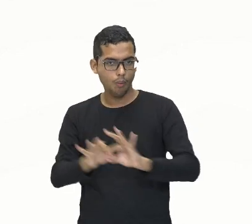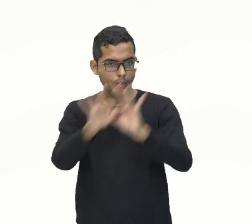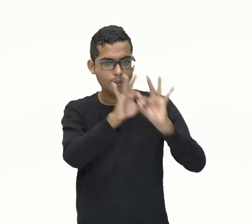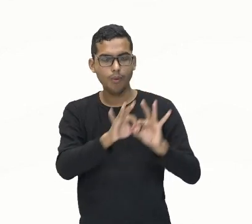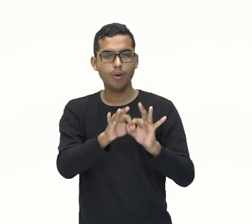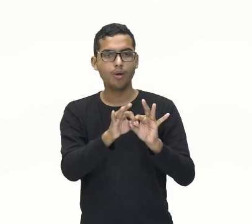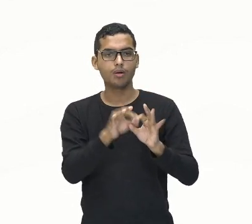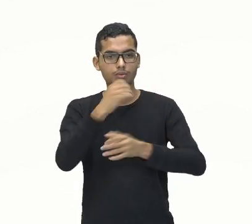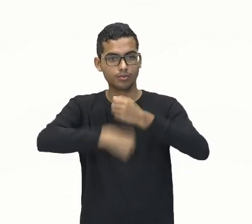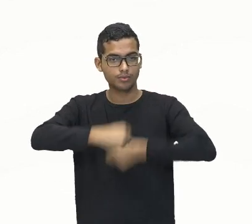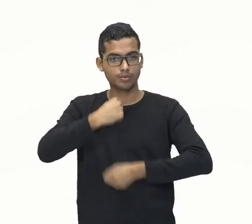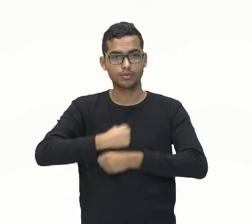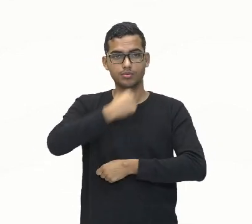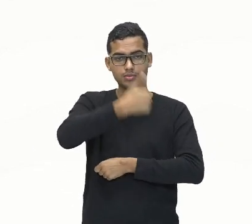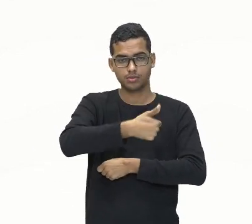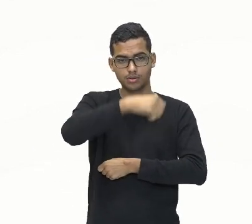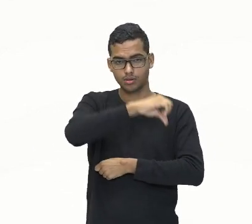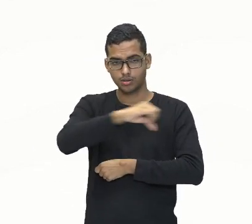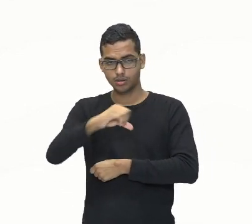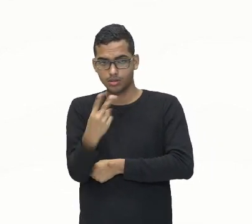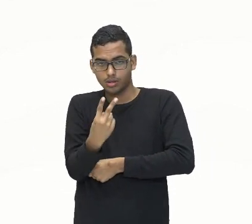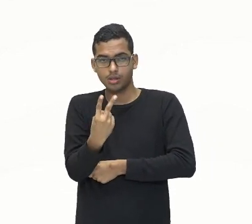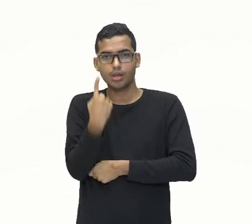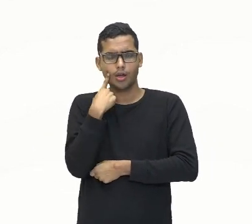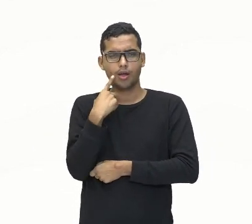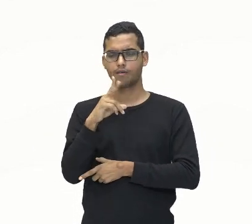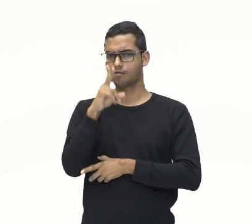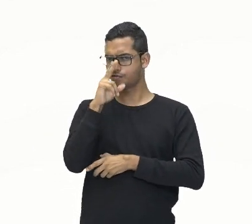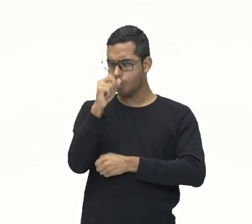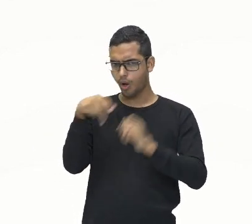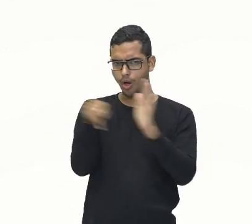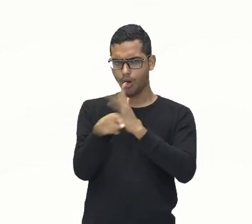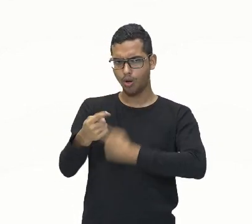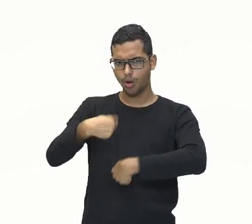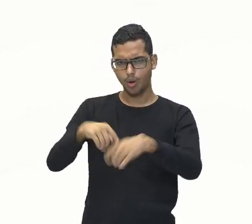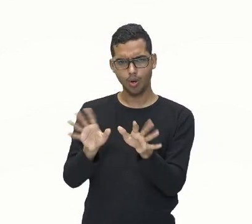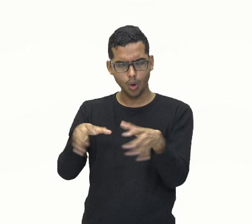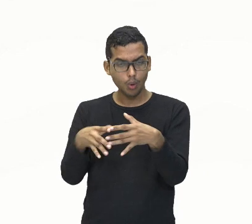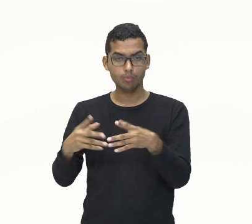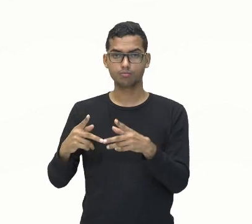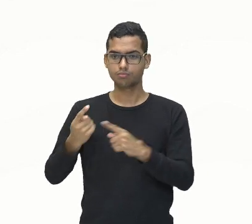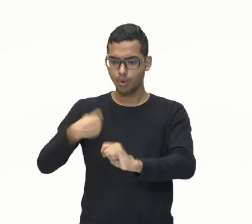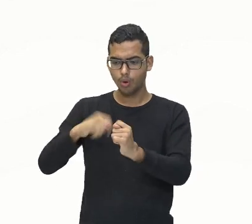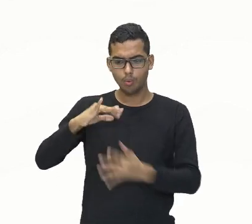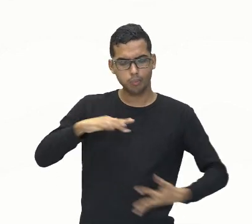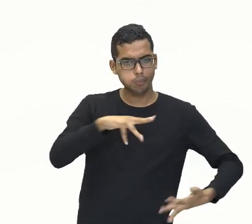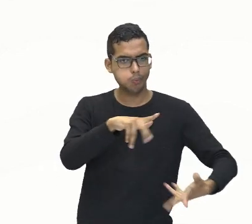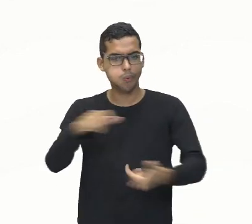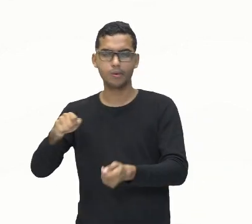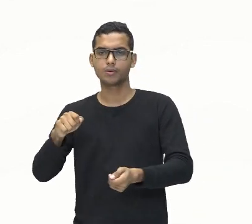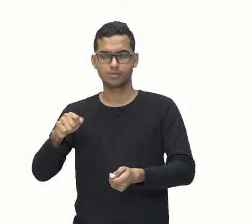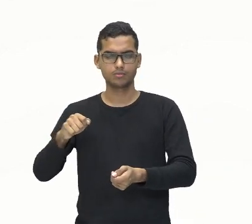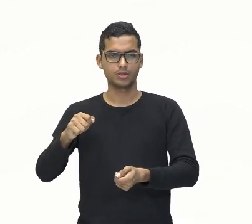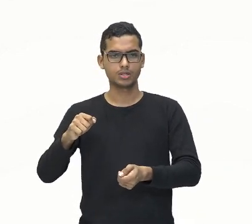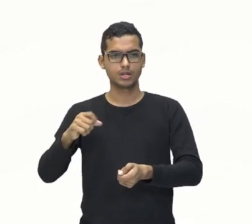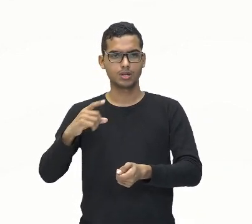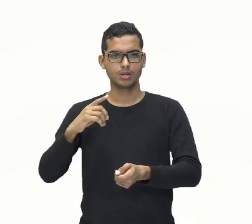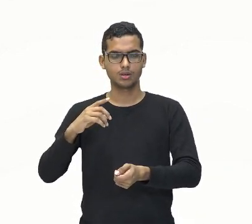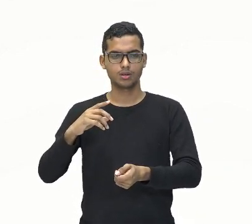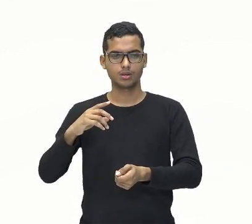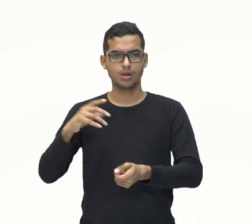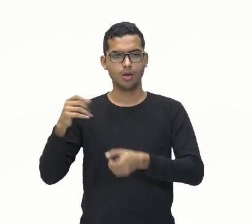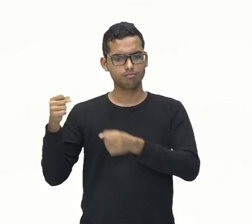sem dúvida nenhuma, é um dos mais fortes blocos econômicos do mundo. Atenção, gente, para